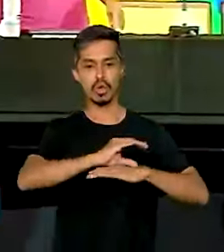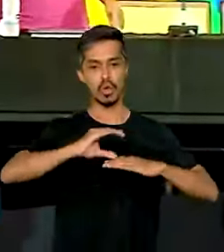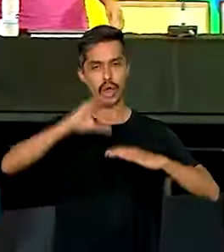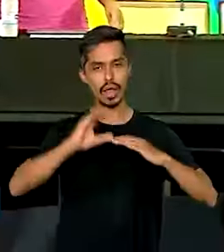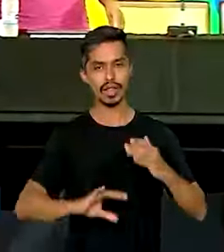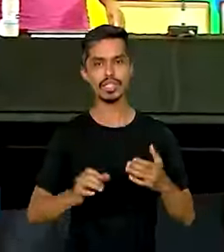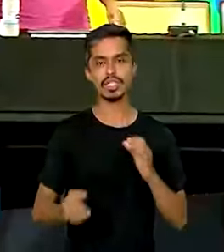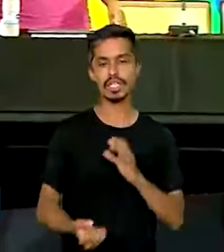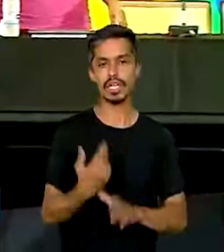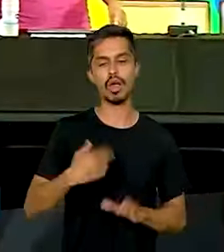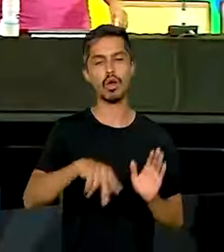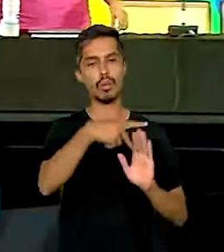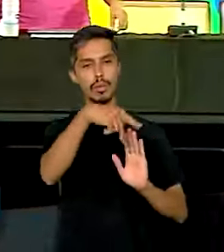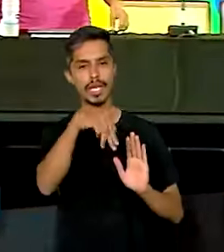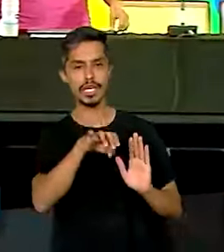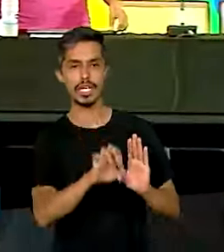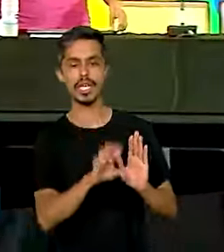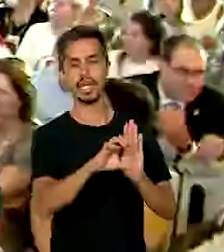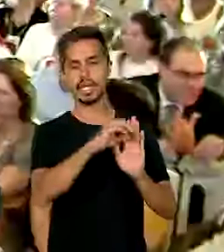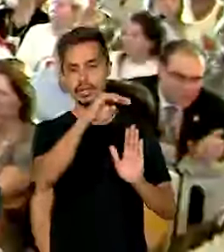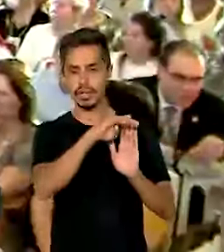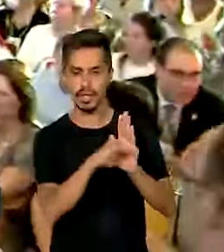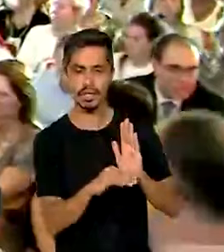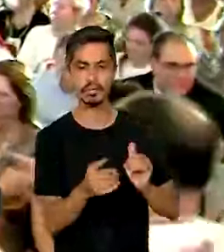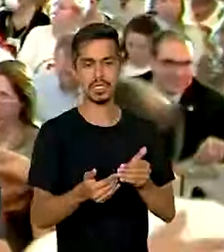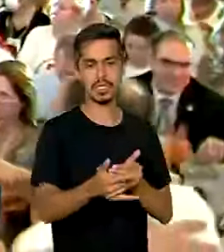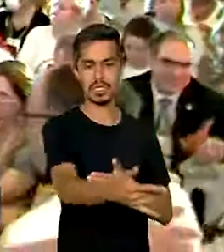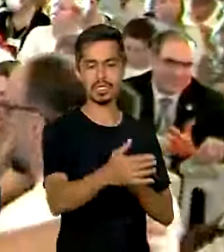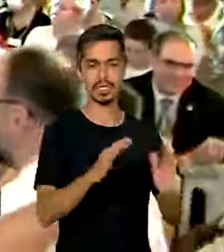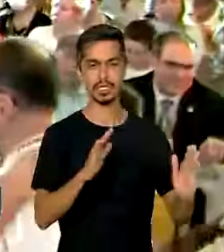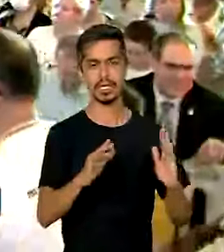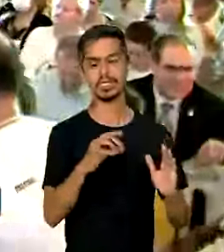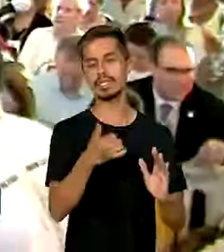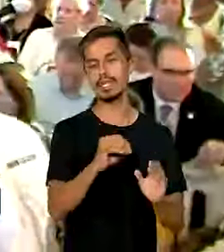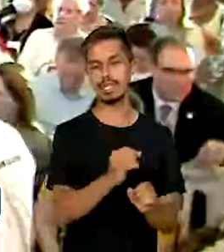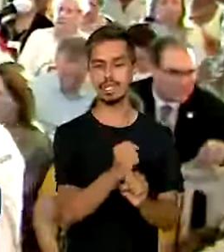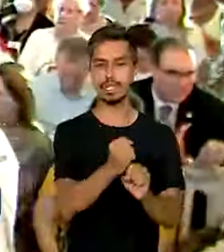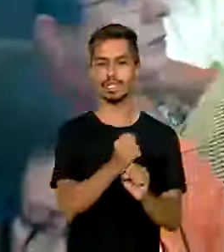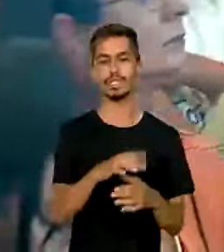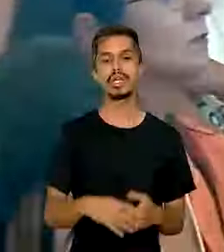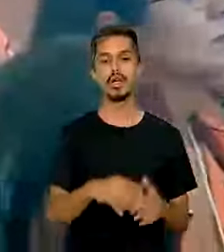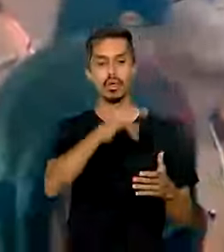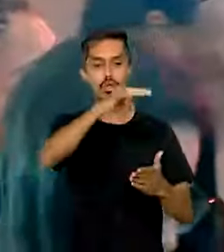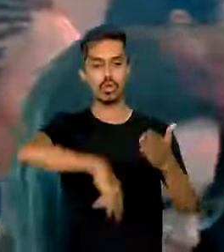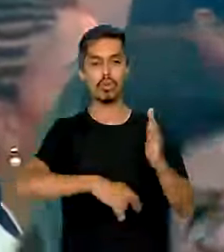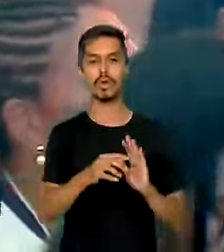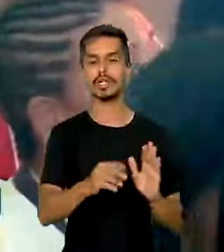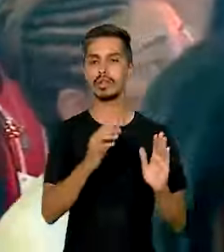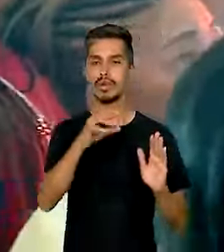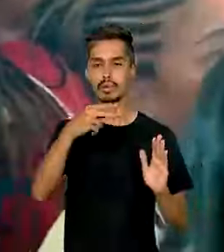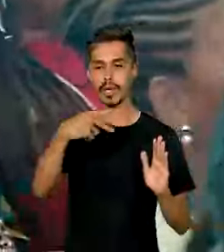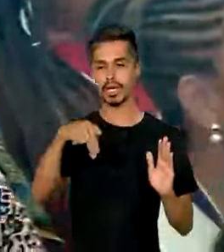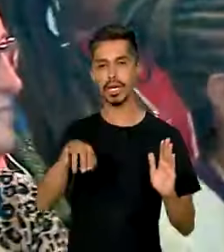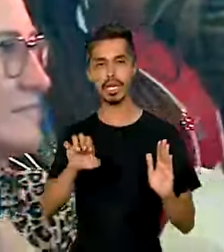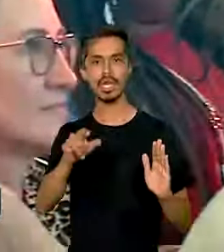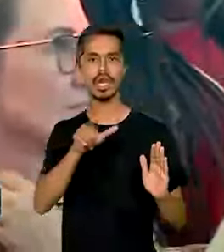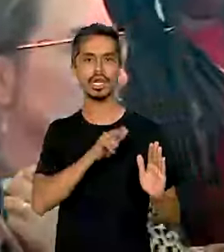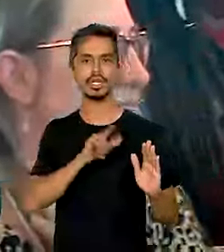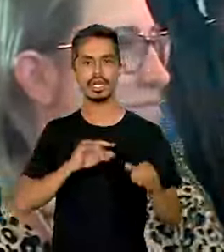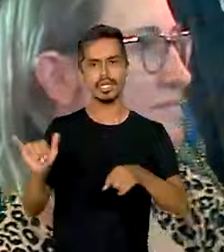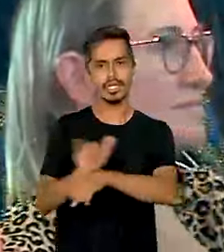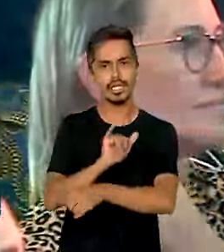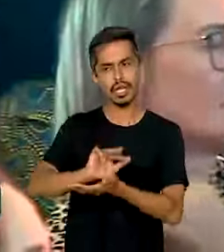Plano Nacional de Educação para a próxima década. O documento, conhecido como PNE, traz as diretrizes, metas